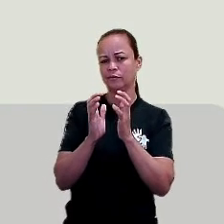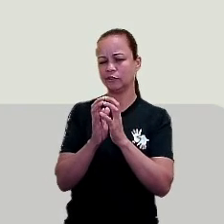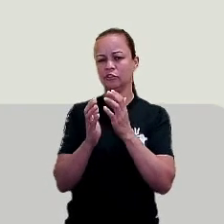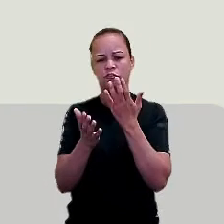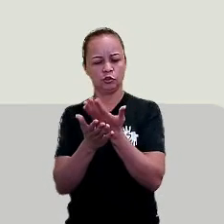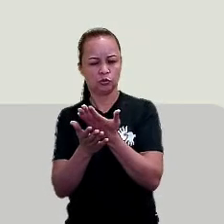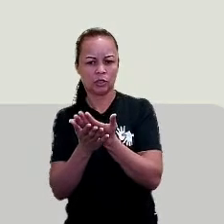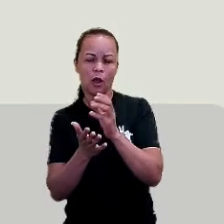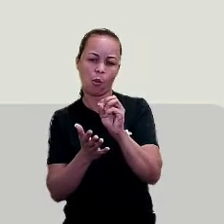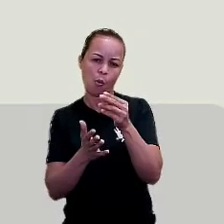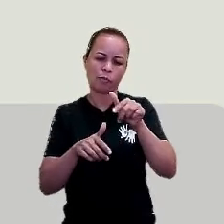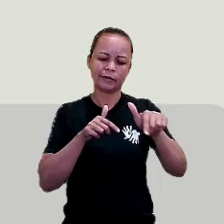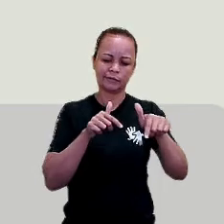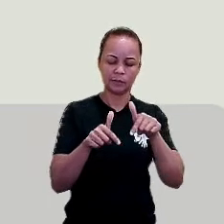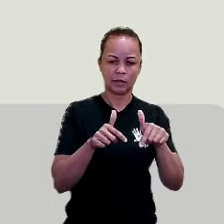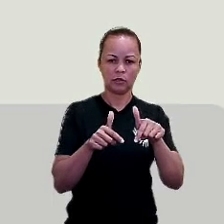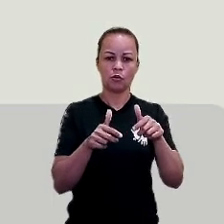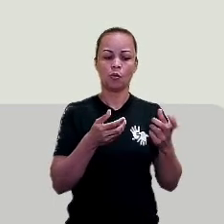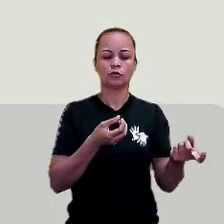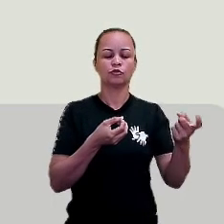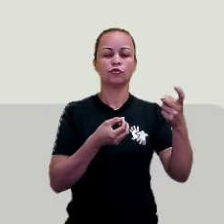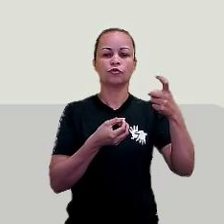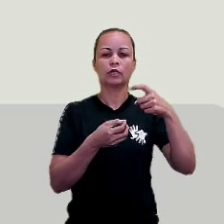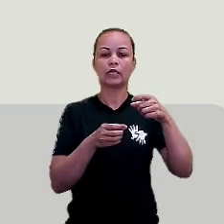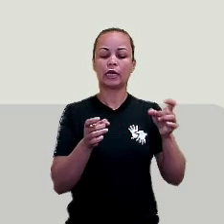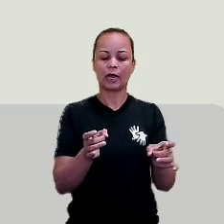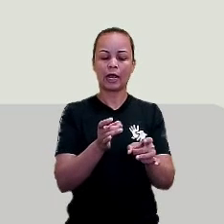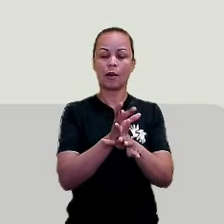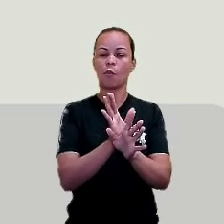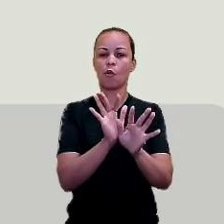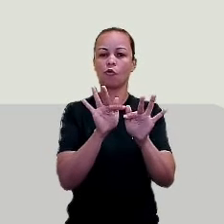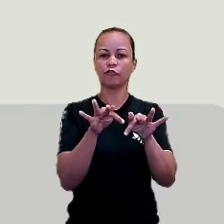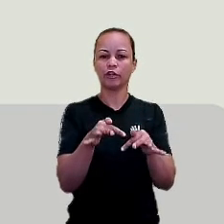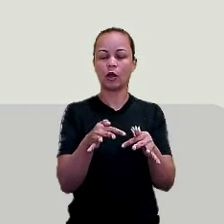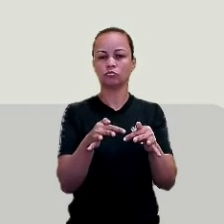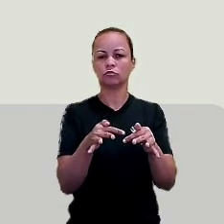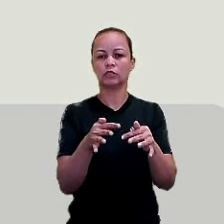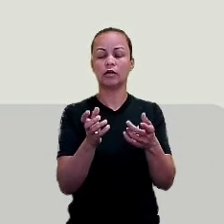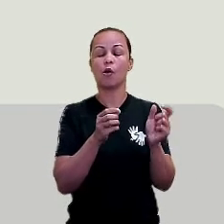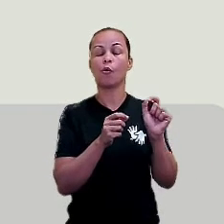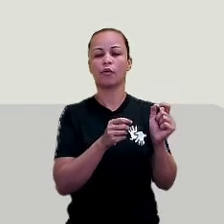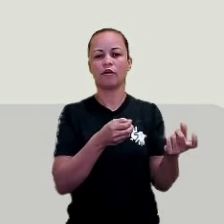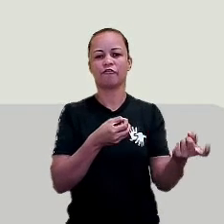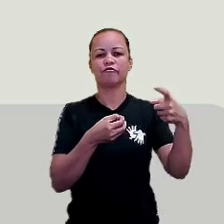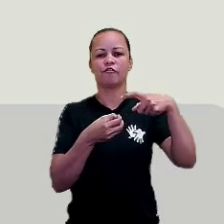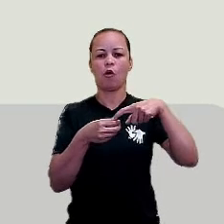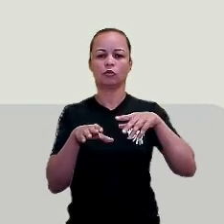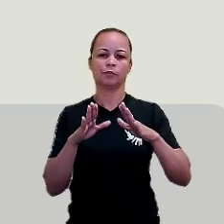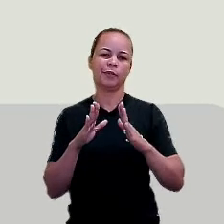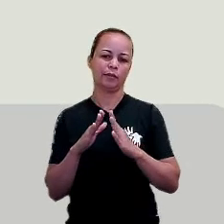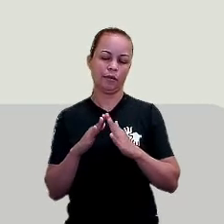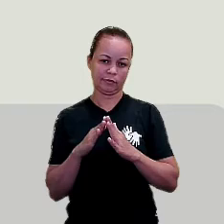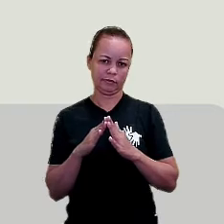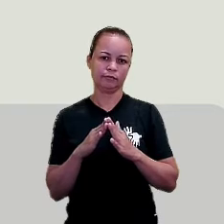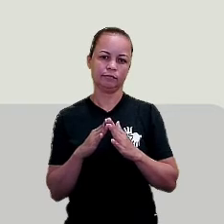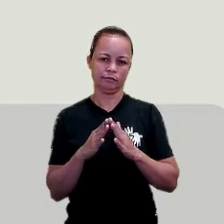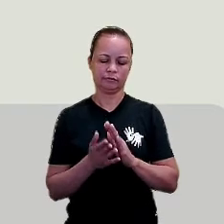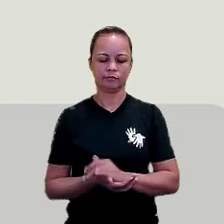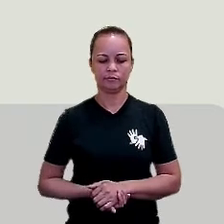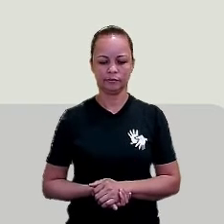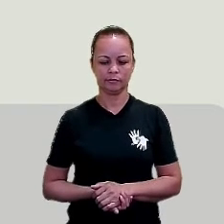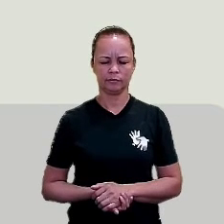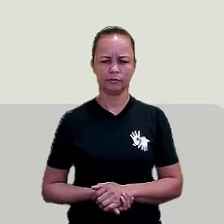a trabalho, quando acaba seu turno, eles estão retornando. Então, é o quê? Uma migração pendular.